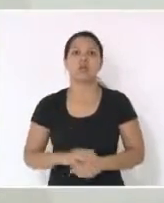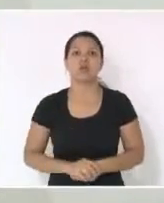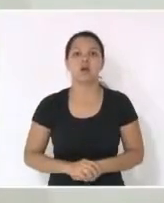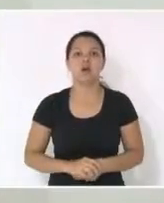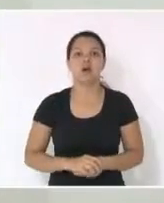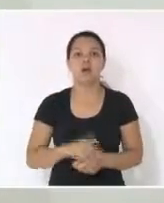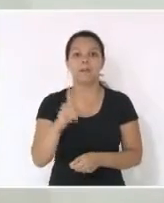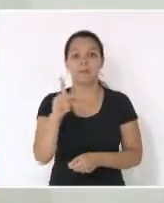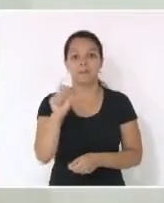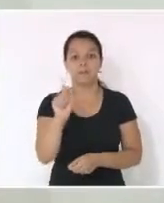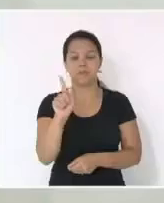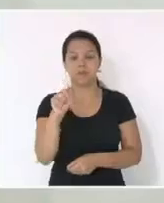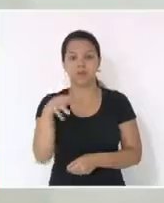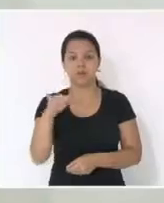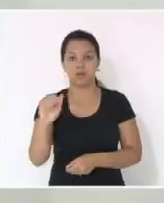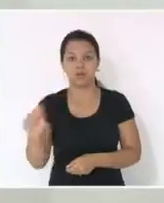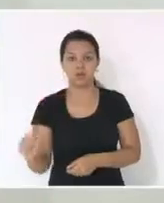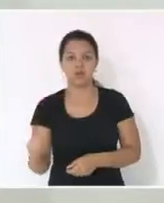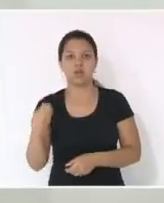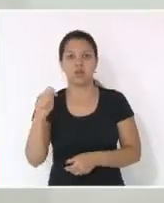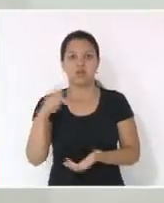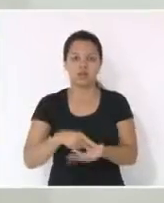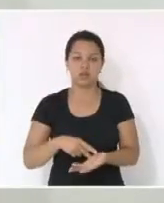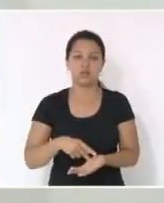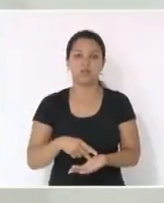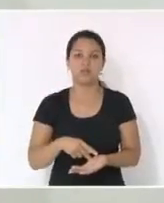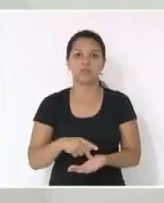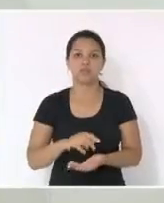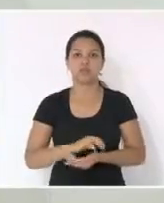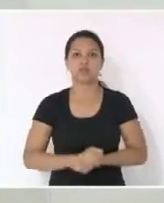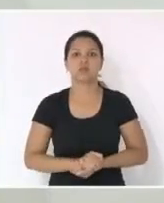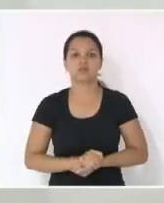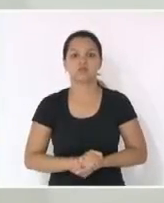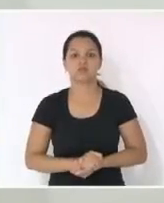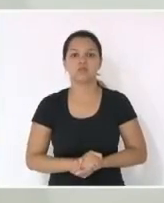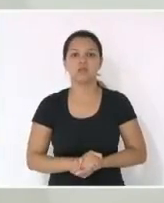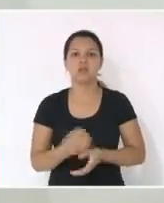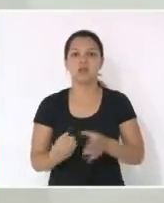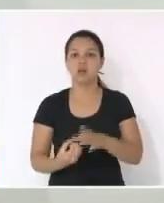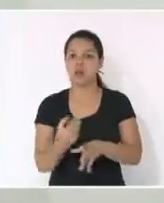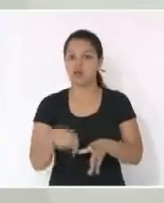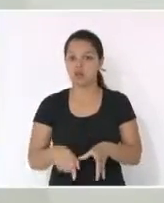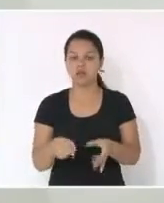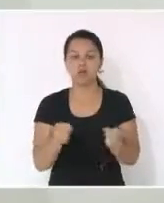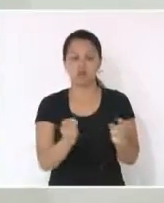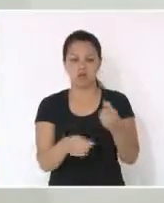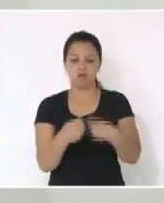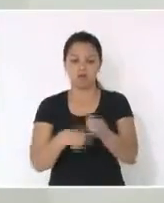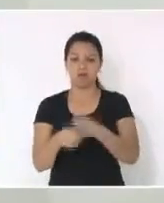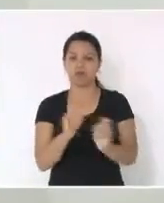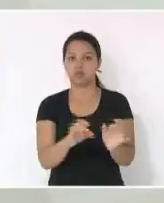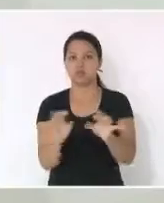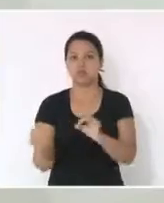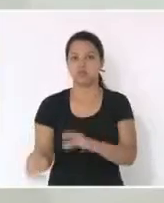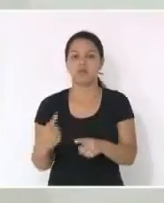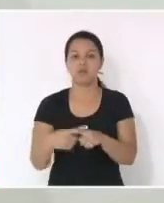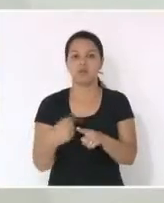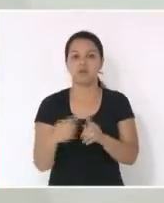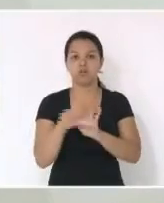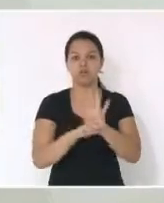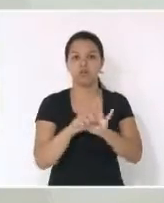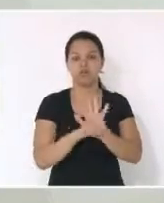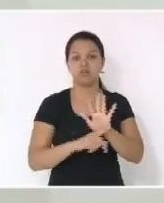solo que protege o meio ambiente que é sustentável e nós não conseguimos comercializar porque a nossa legislação tributária ela é